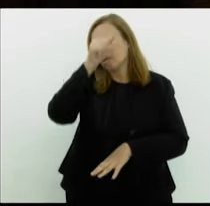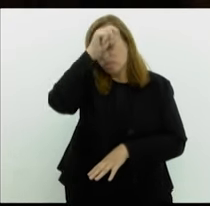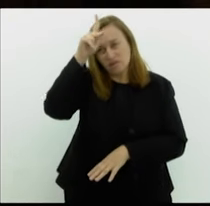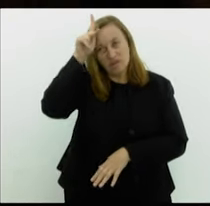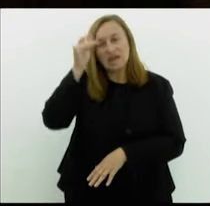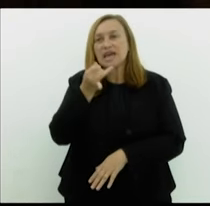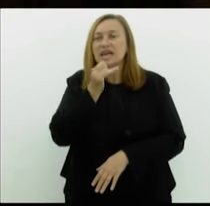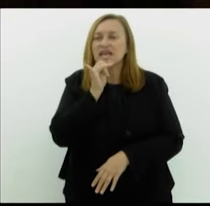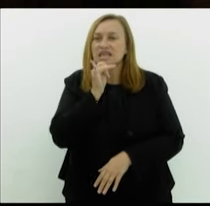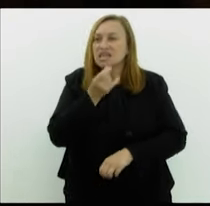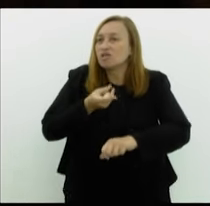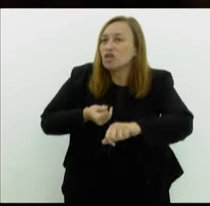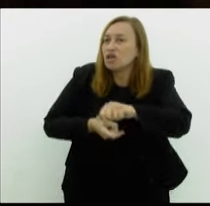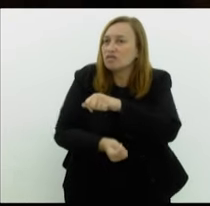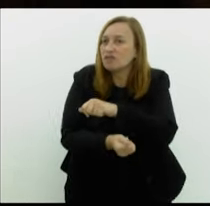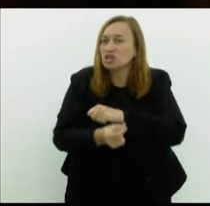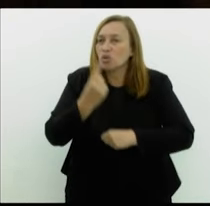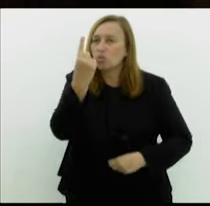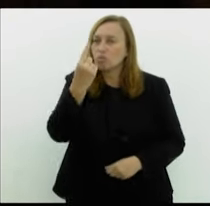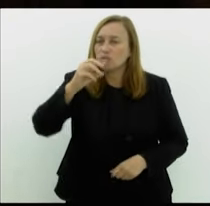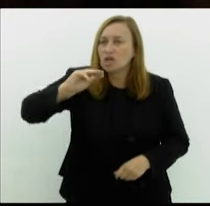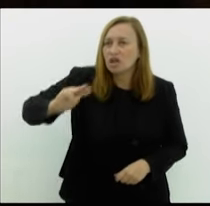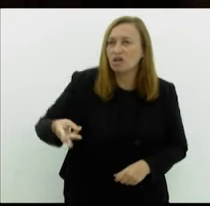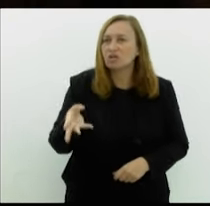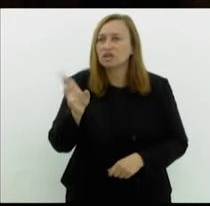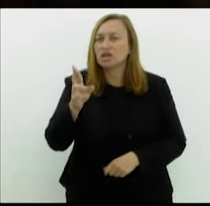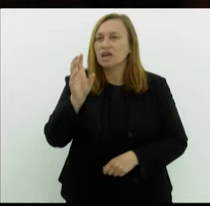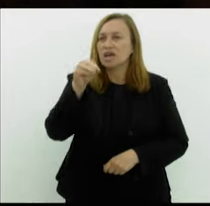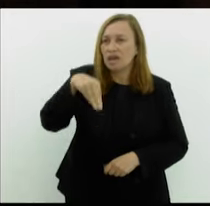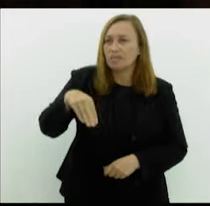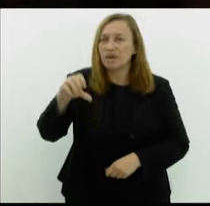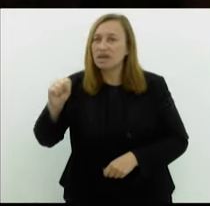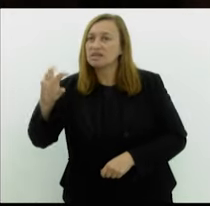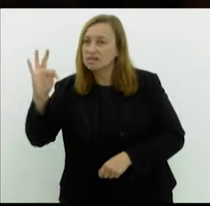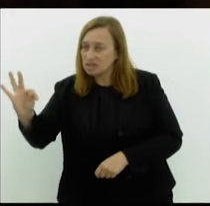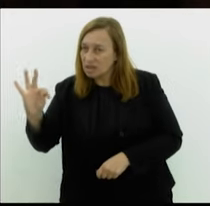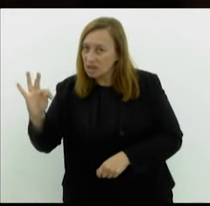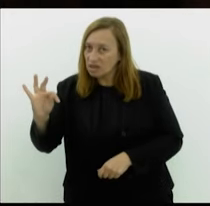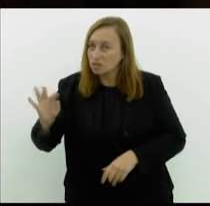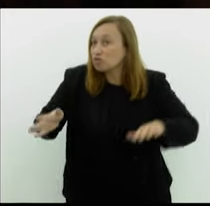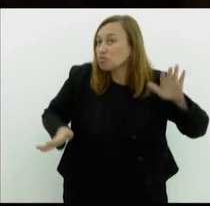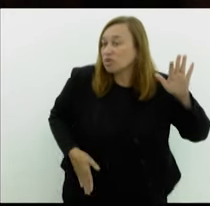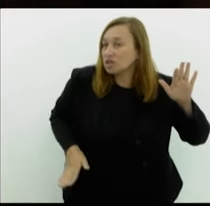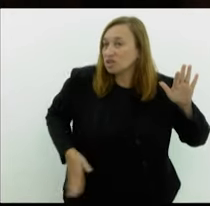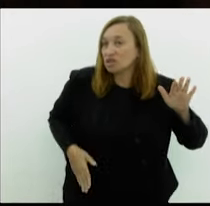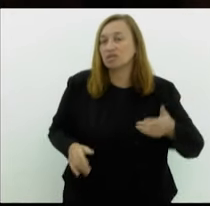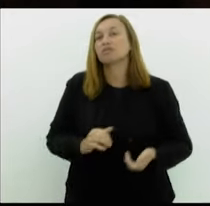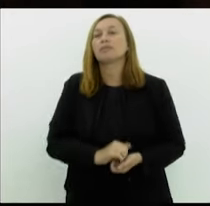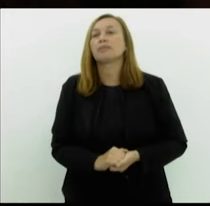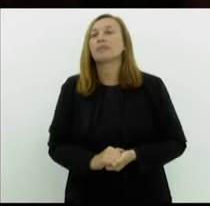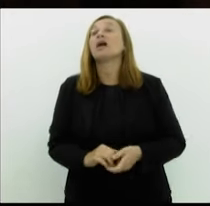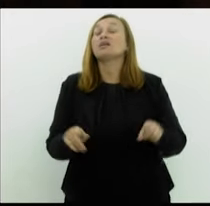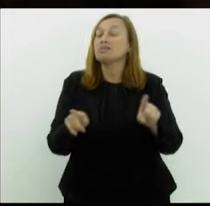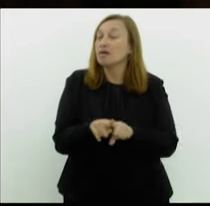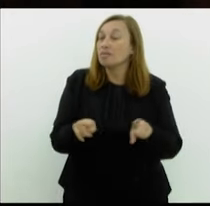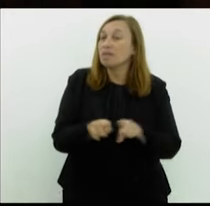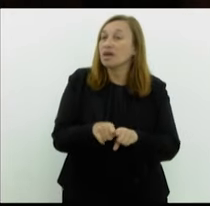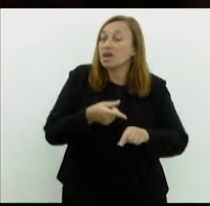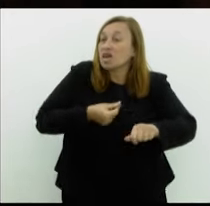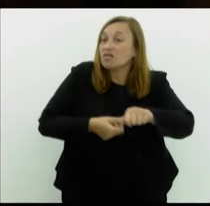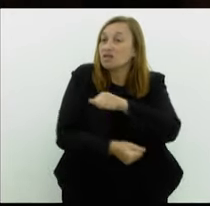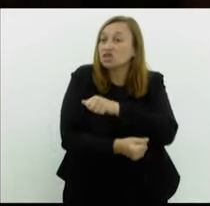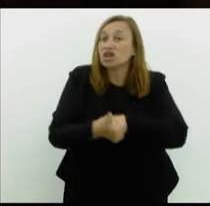por exemplo, investir 1 milhão de reais no MST, nos delinquentes do MST, como, por exemplo, investir